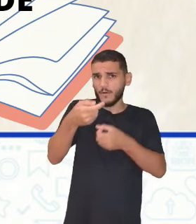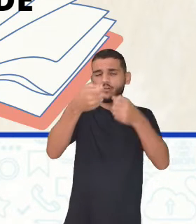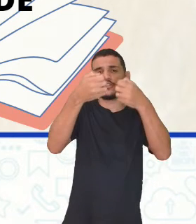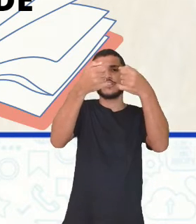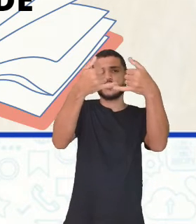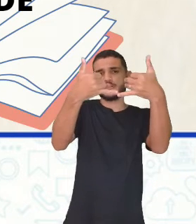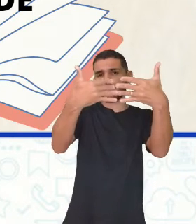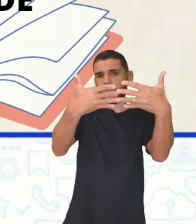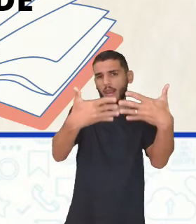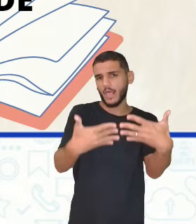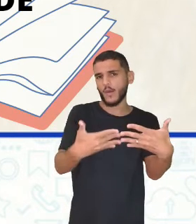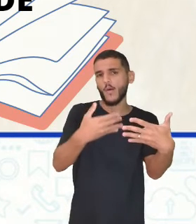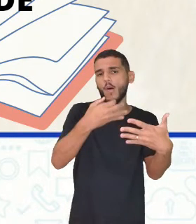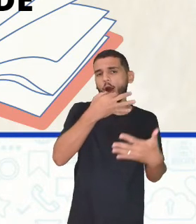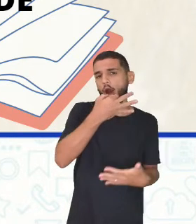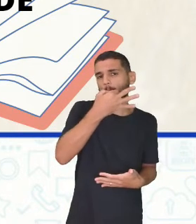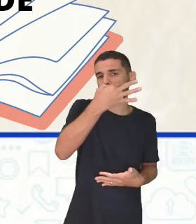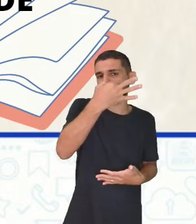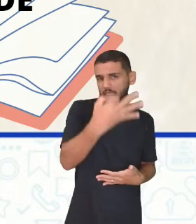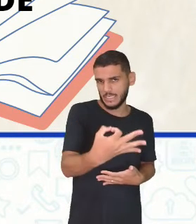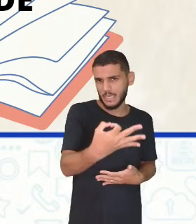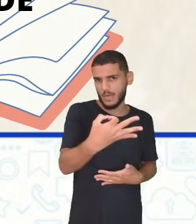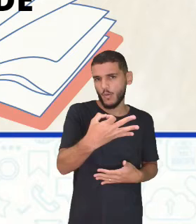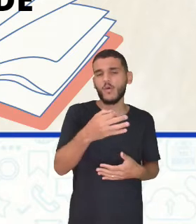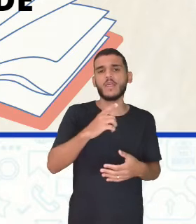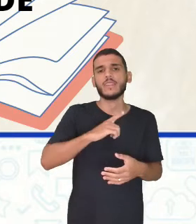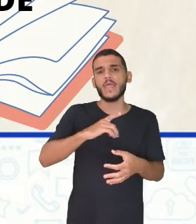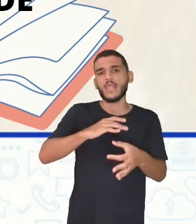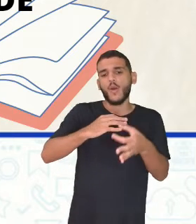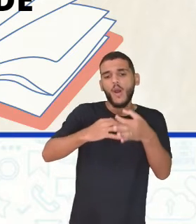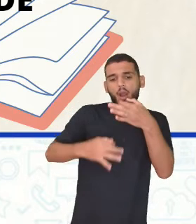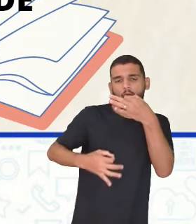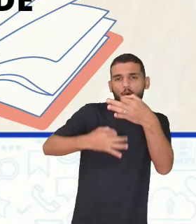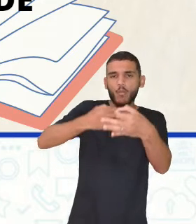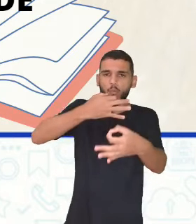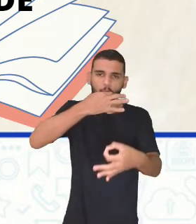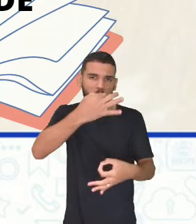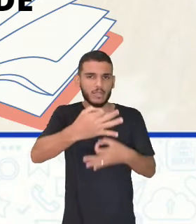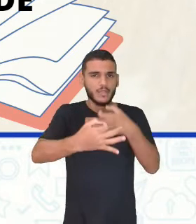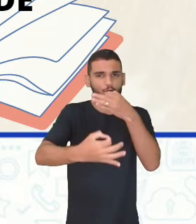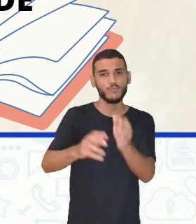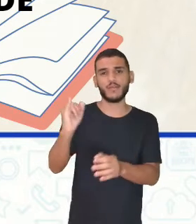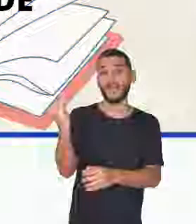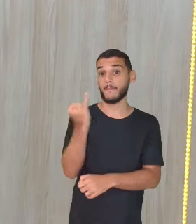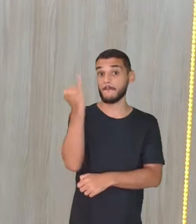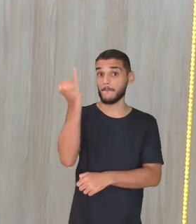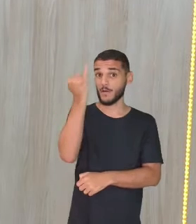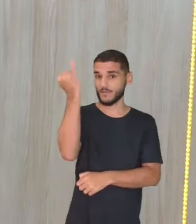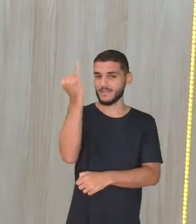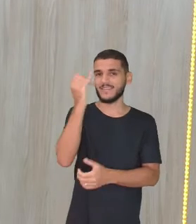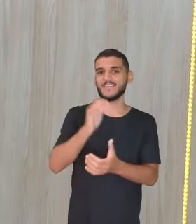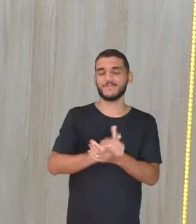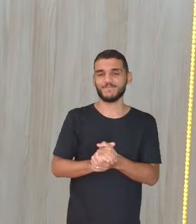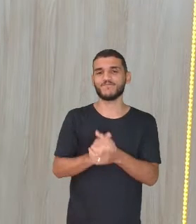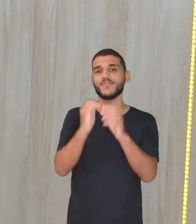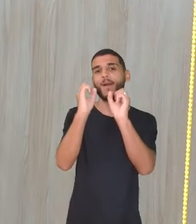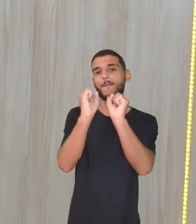com argumentos bem válidos, comprovados, tá certo? Então, a gente pode trazer